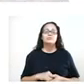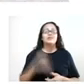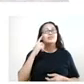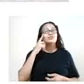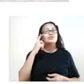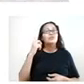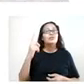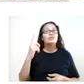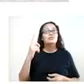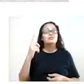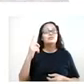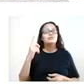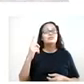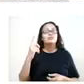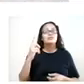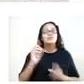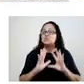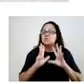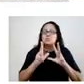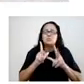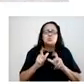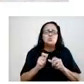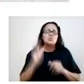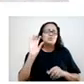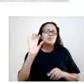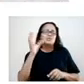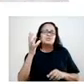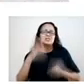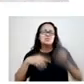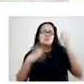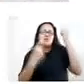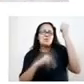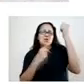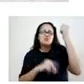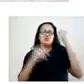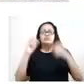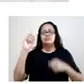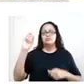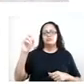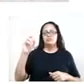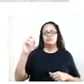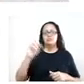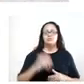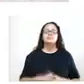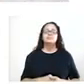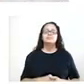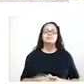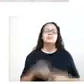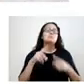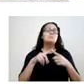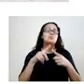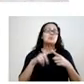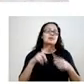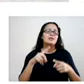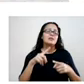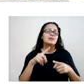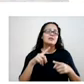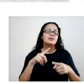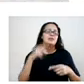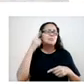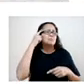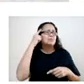achavam que tudo o que estava acontecendo era um castigo de Deus. Por que as pessoas